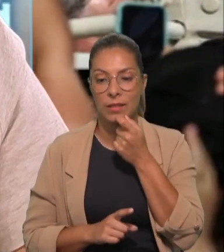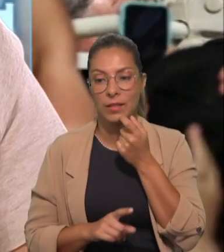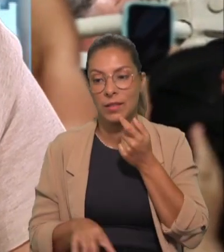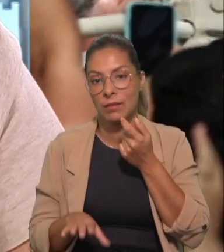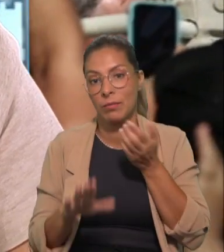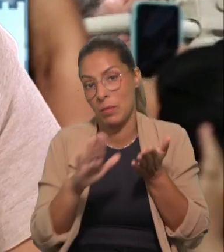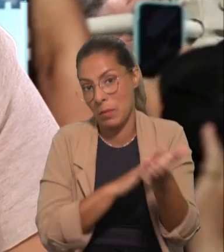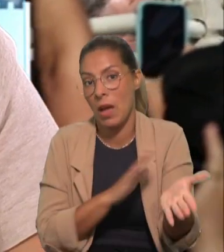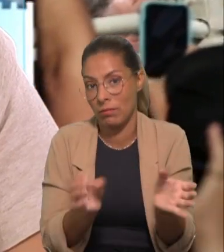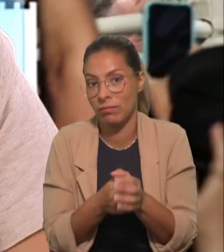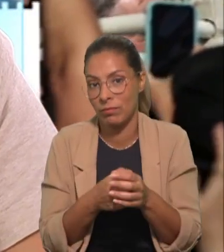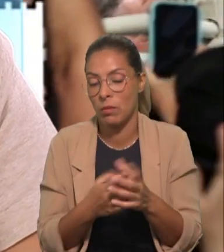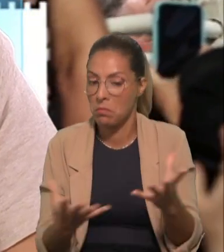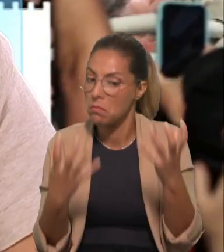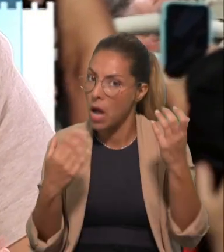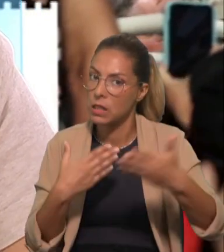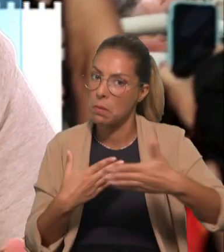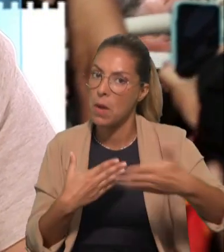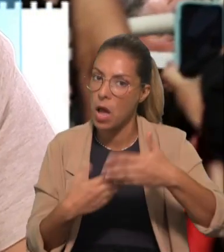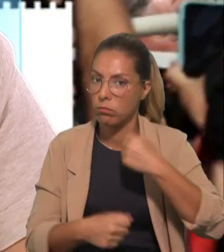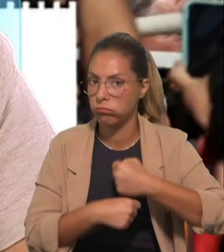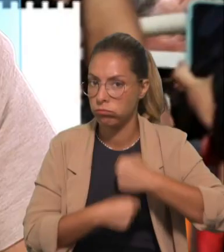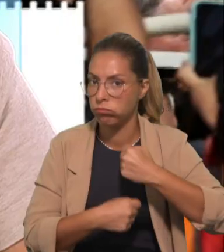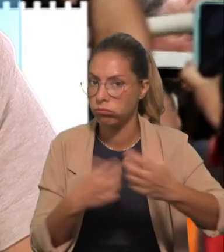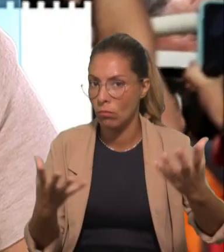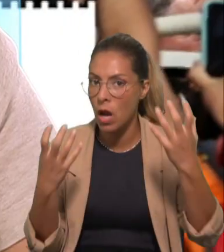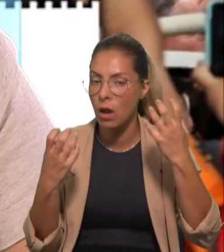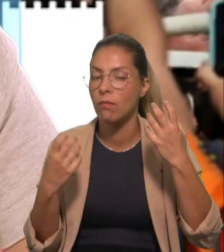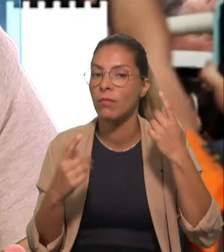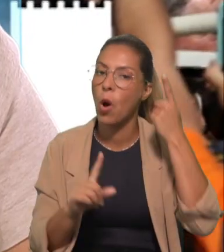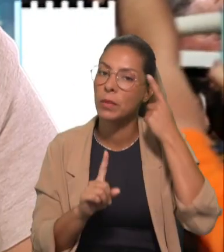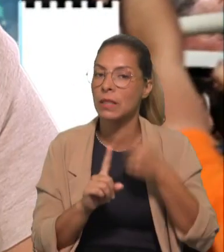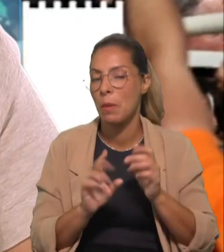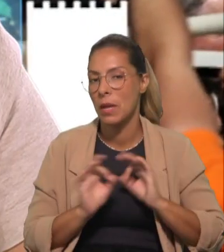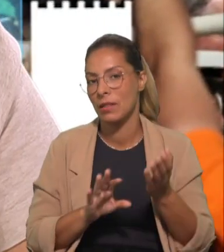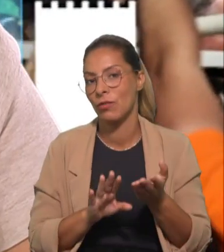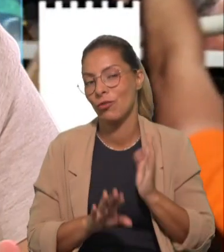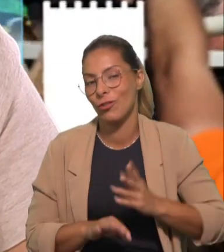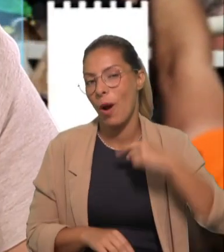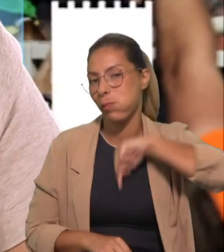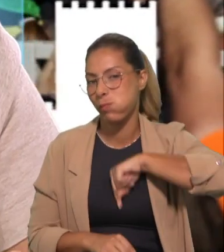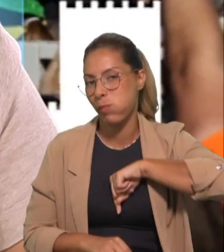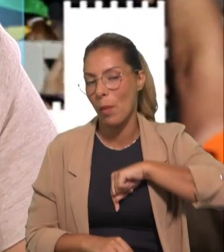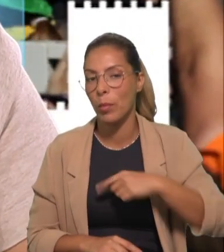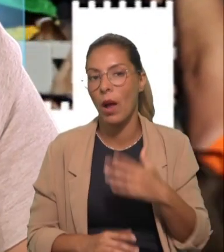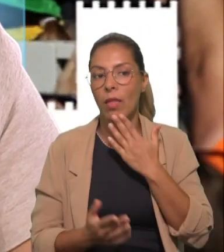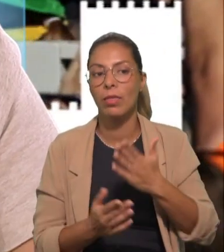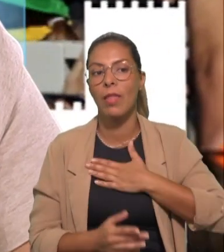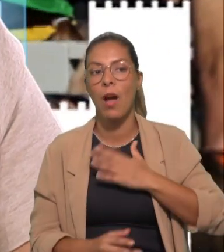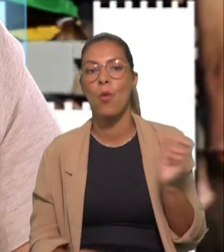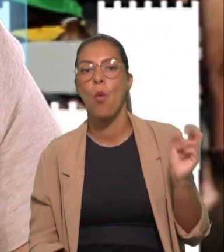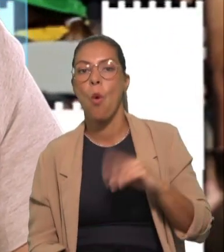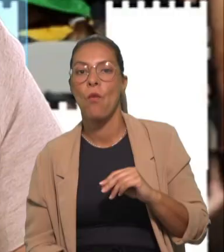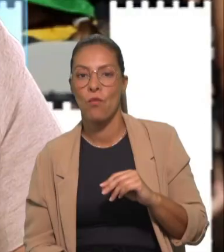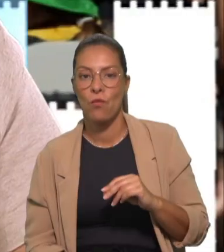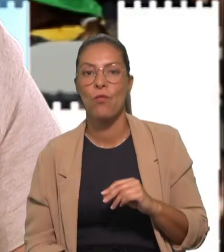vem aqui deste propósito. Qual é que é o nosso propósito a ir? Porque ir por ir não nos traz nada de novo, nem vai trazer nada de novo